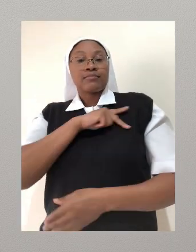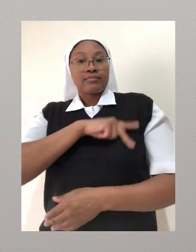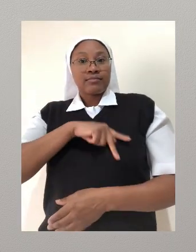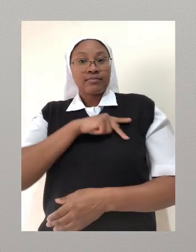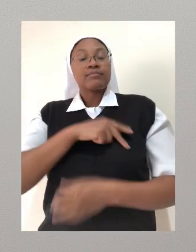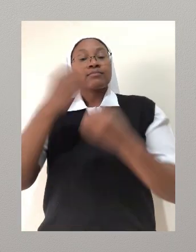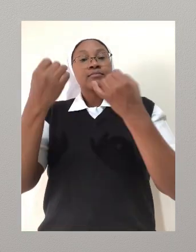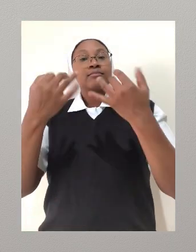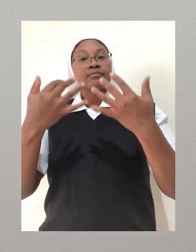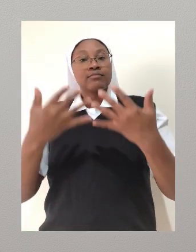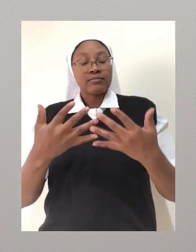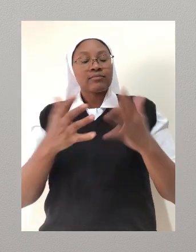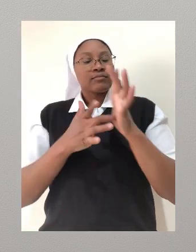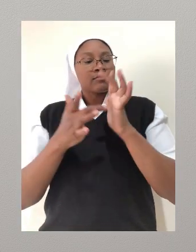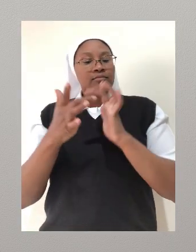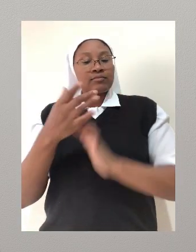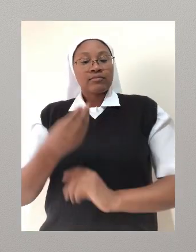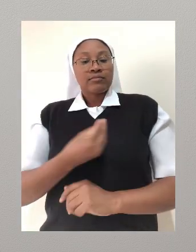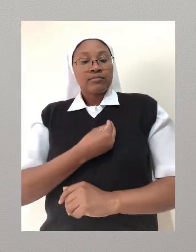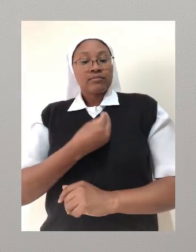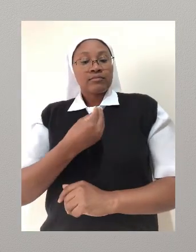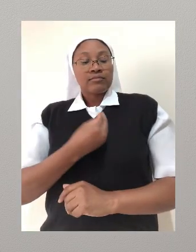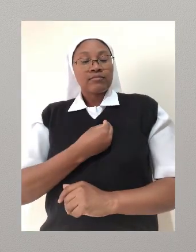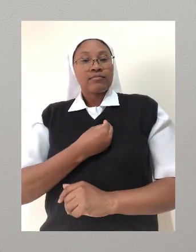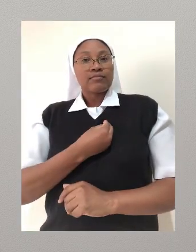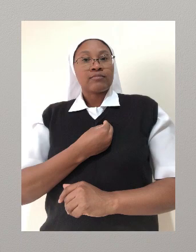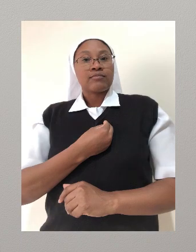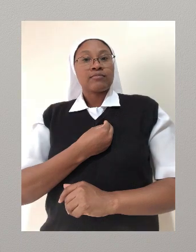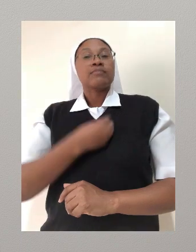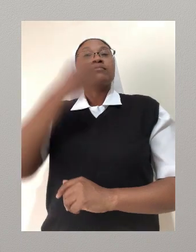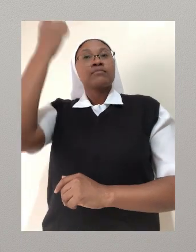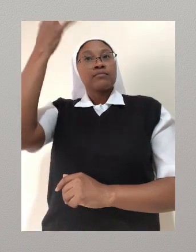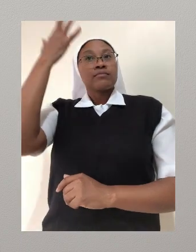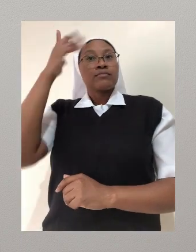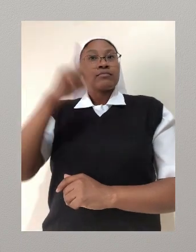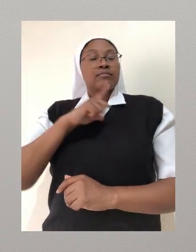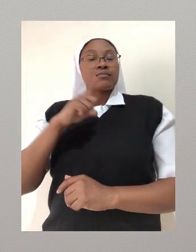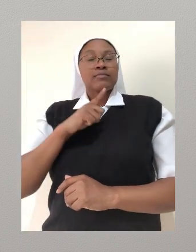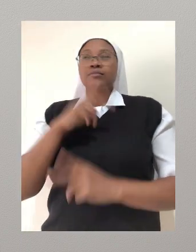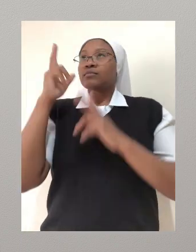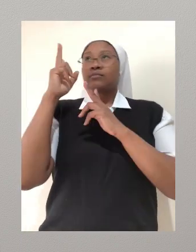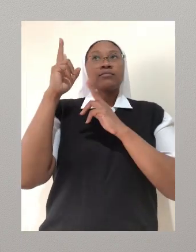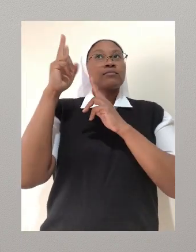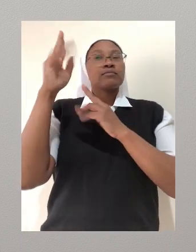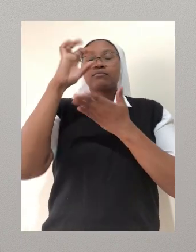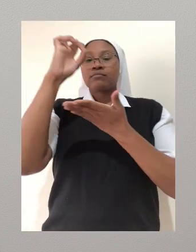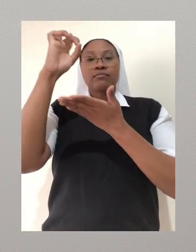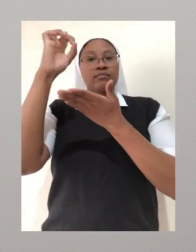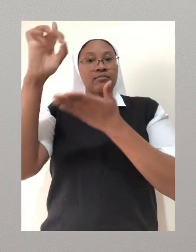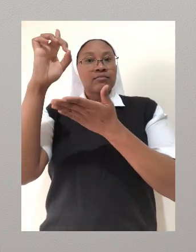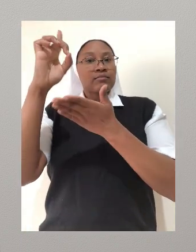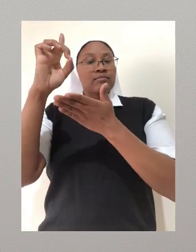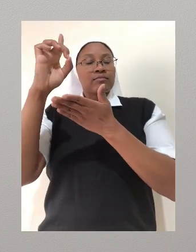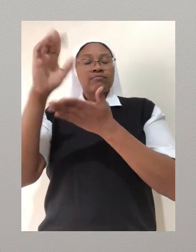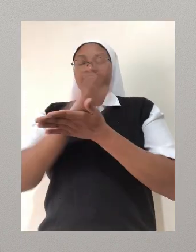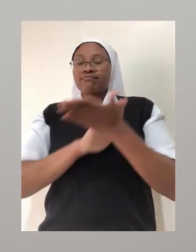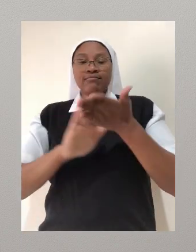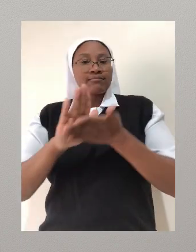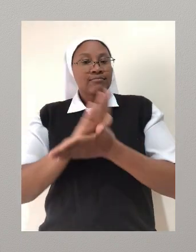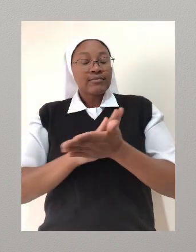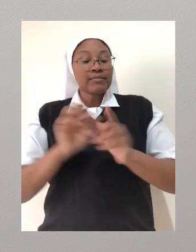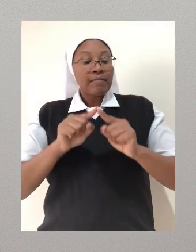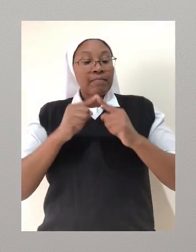que jesus cristo existindo em condição Divina não fez o seu ser igual a Deus uma